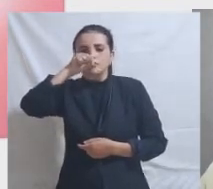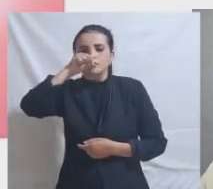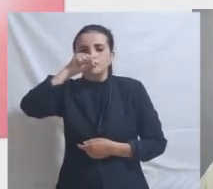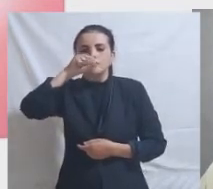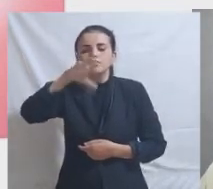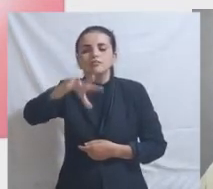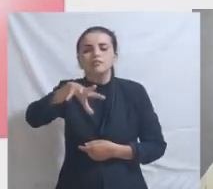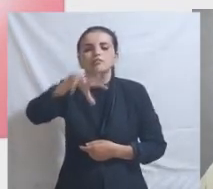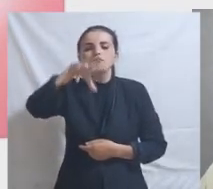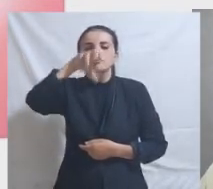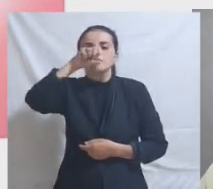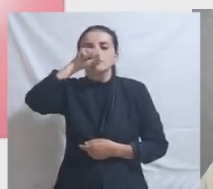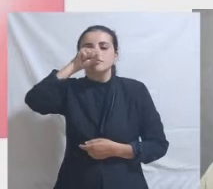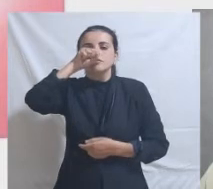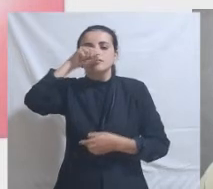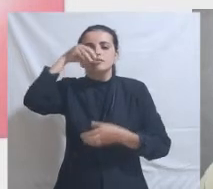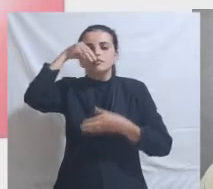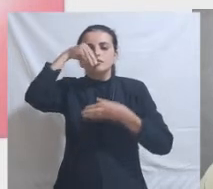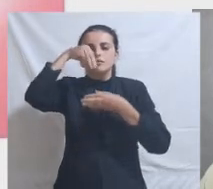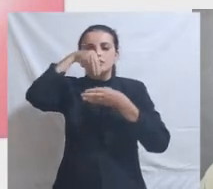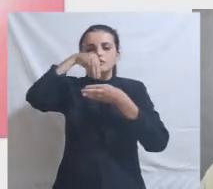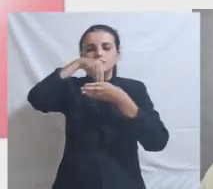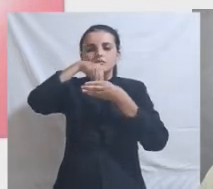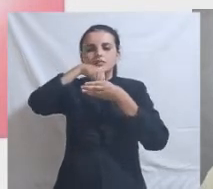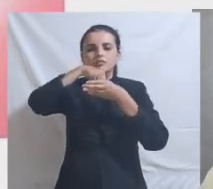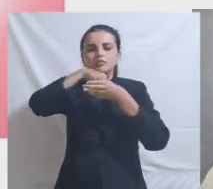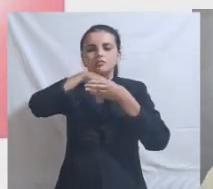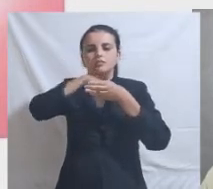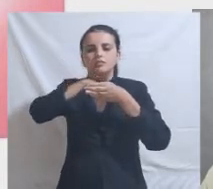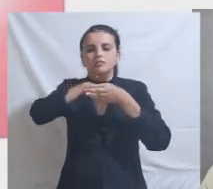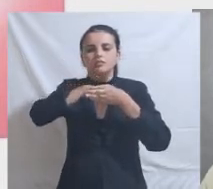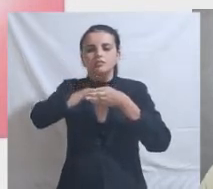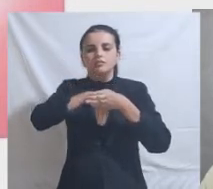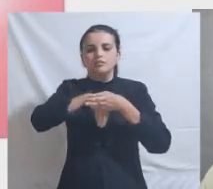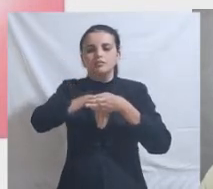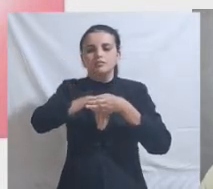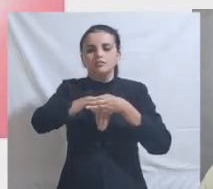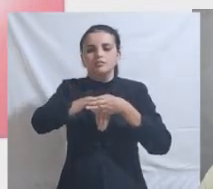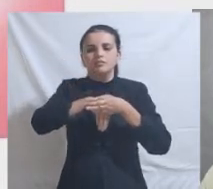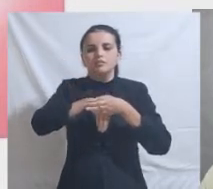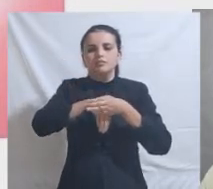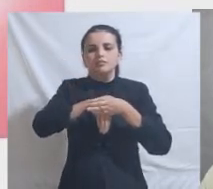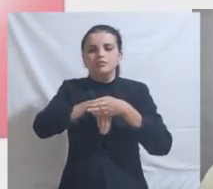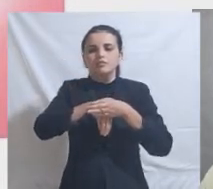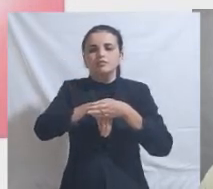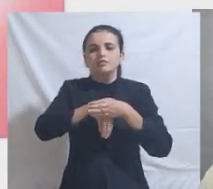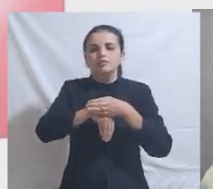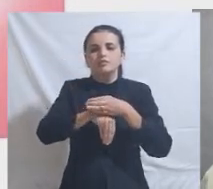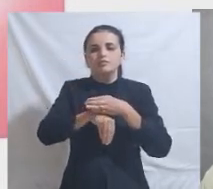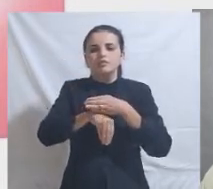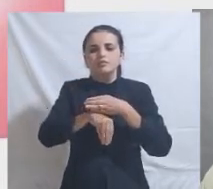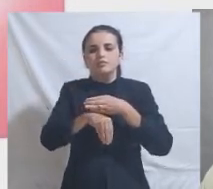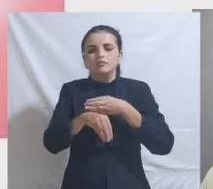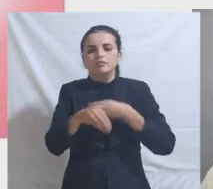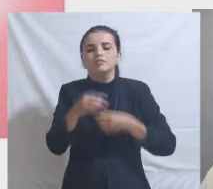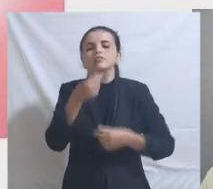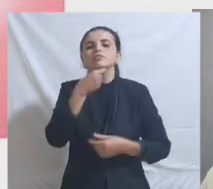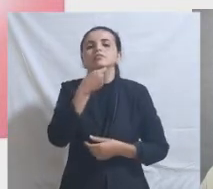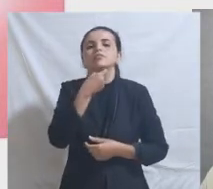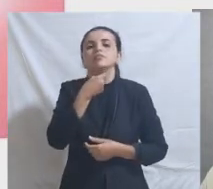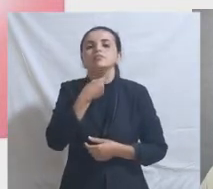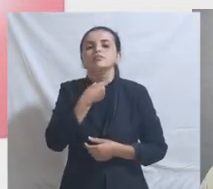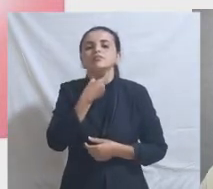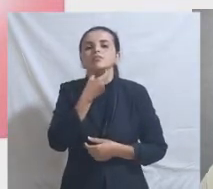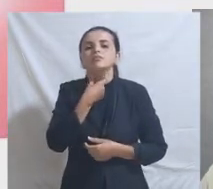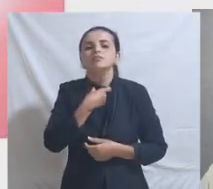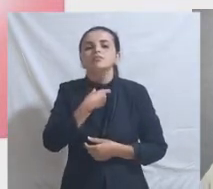cílios cobertos por muco. Então, os pelos do nosso nariz, eles têm finalidades. E o muco que existe, a umidade que tem no nosso nariz, eles também têm uma